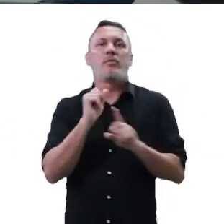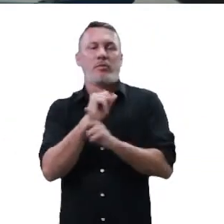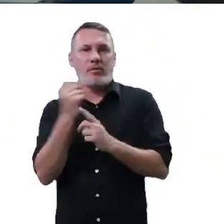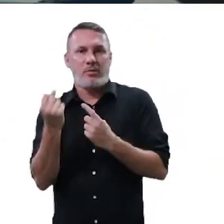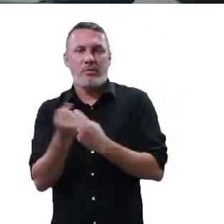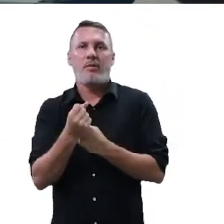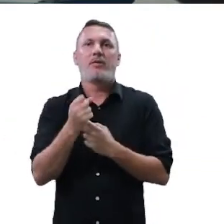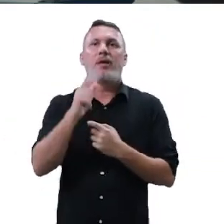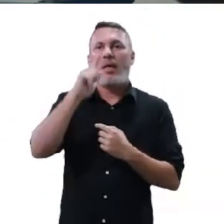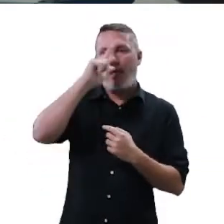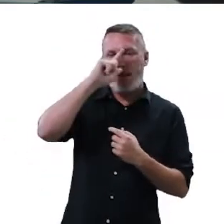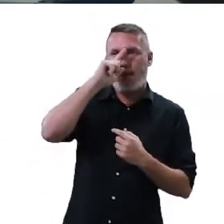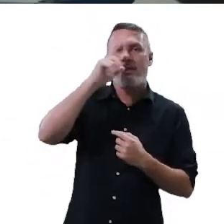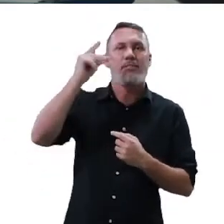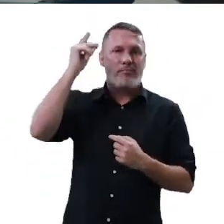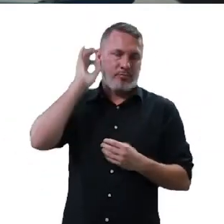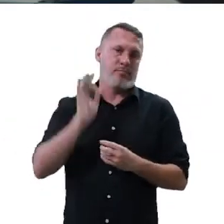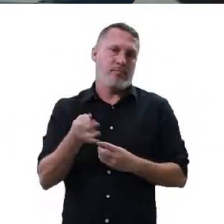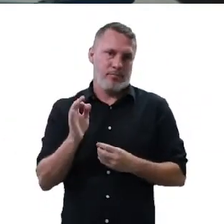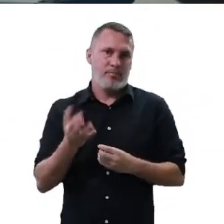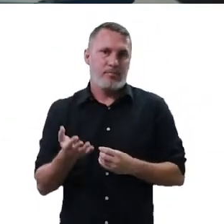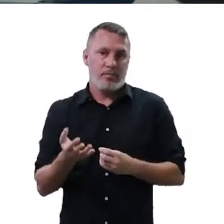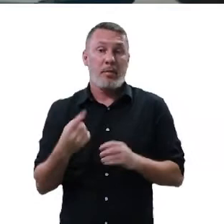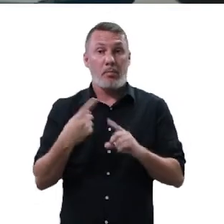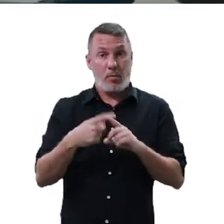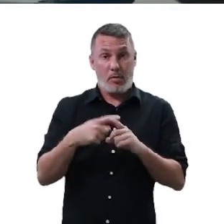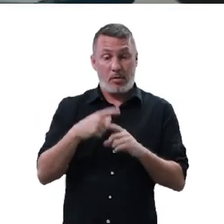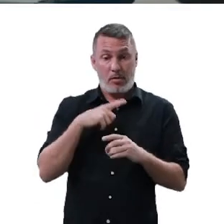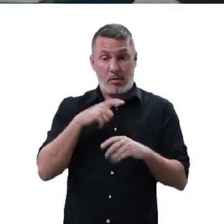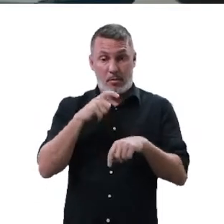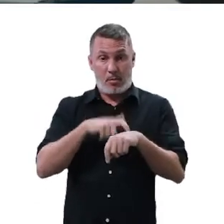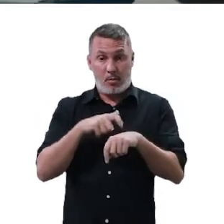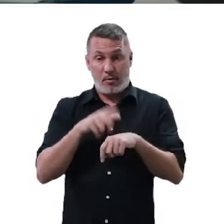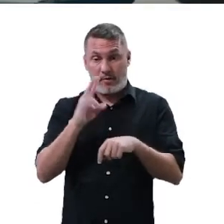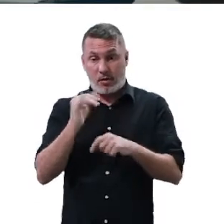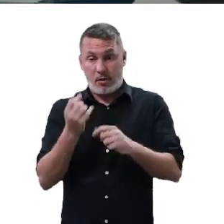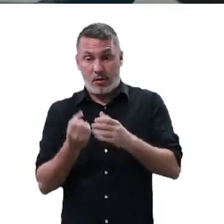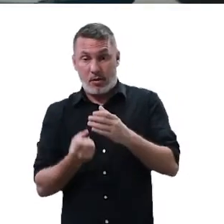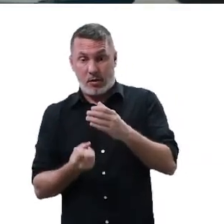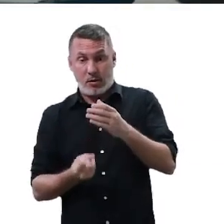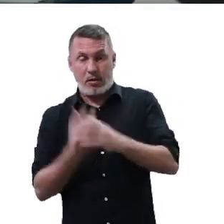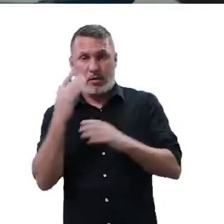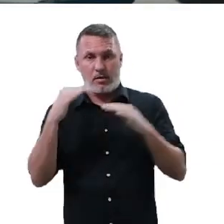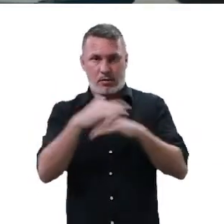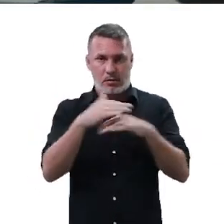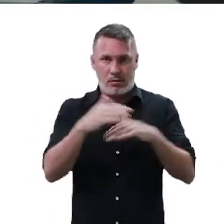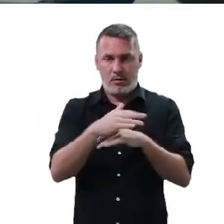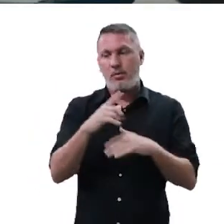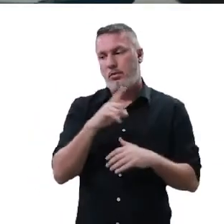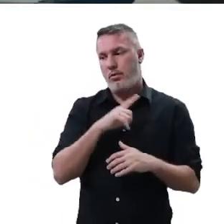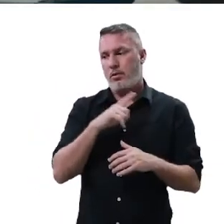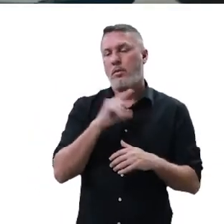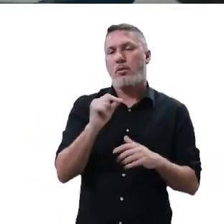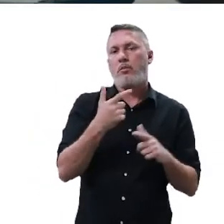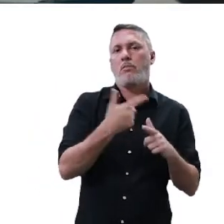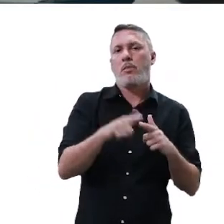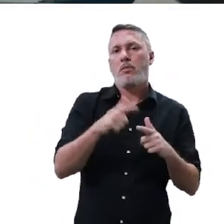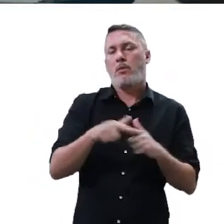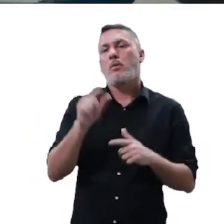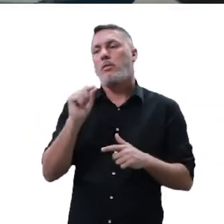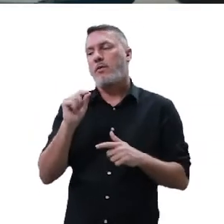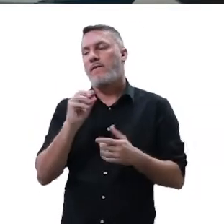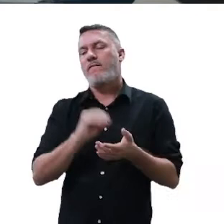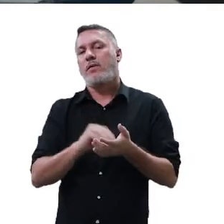a cidade e para a sociedade grega naquela época. Porque no momento em que surgem as cidades, né, nós temos